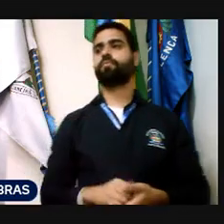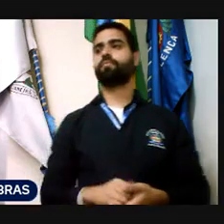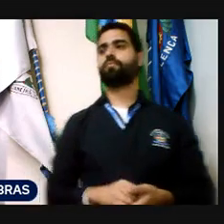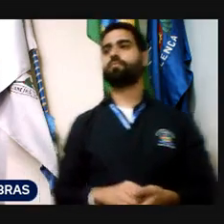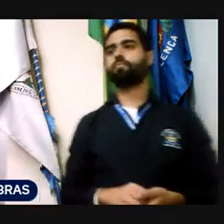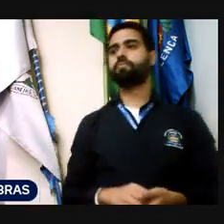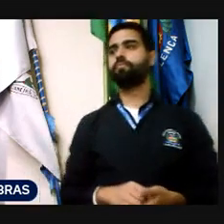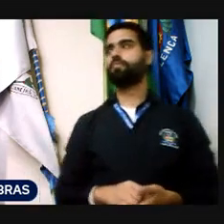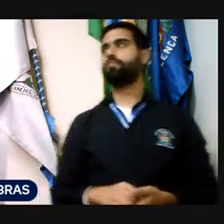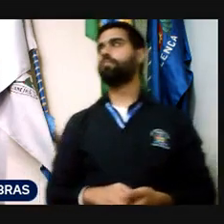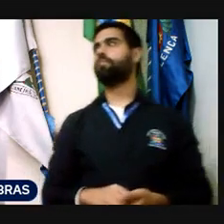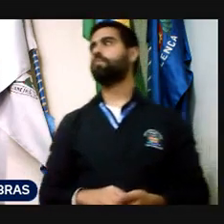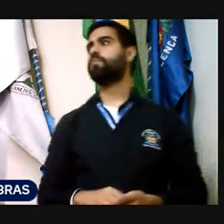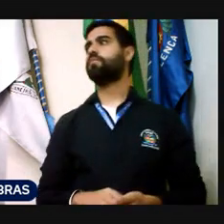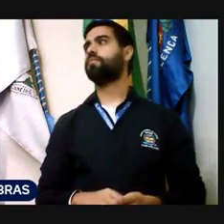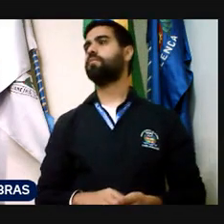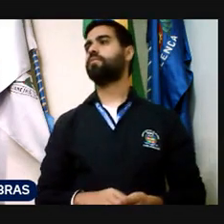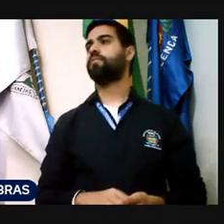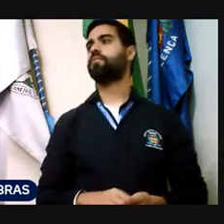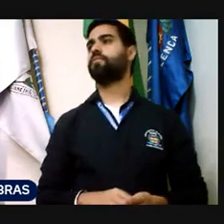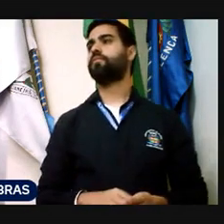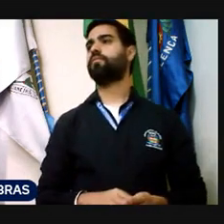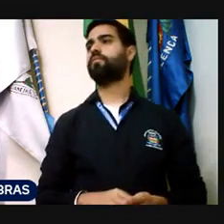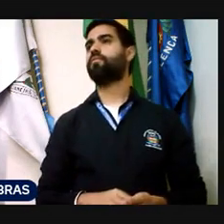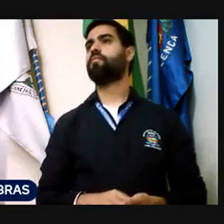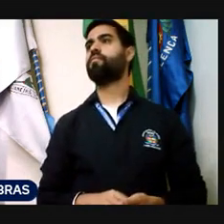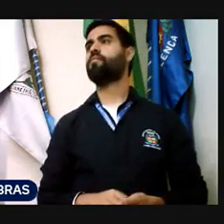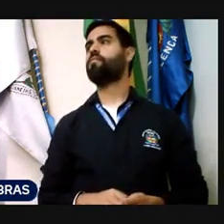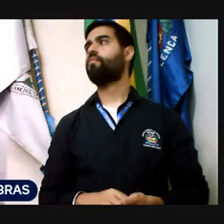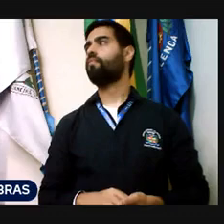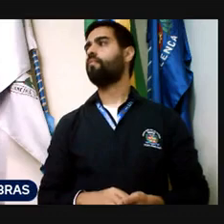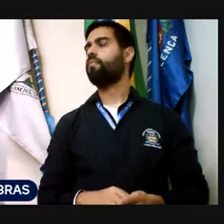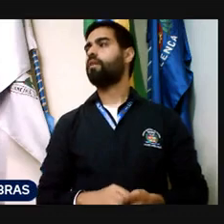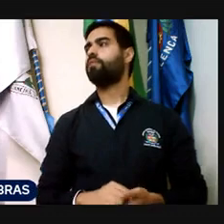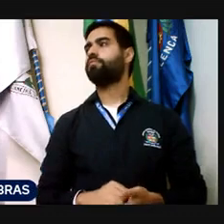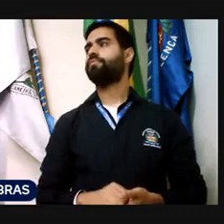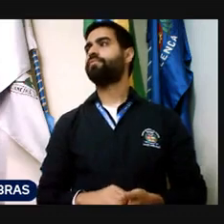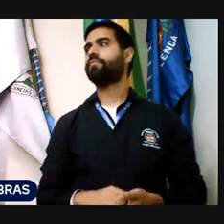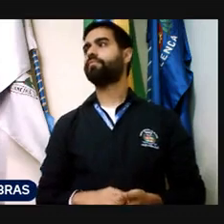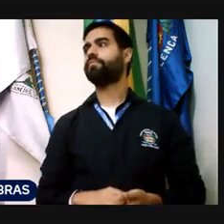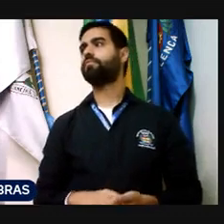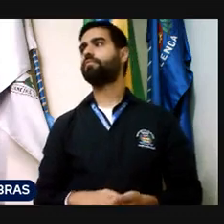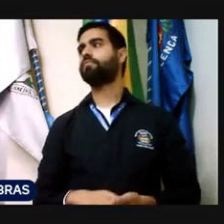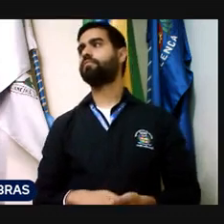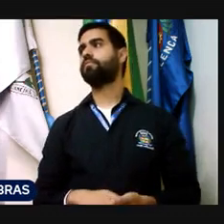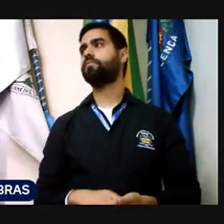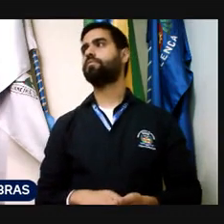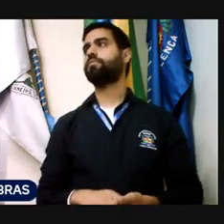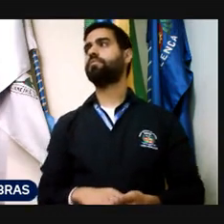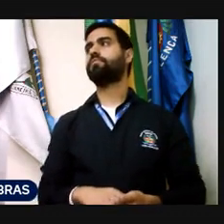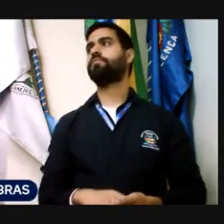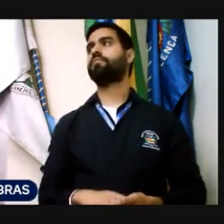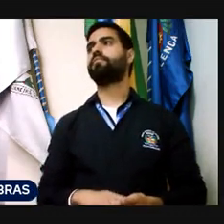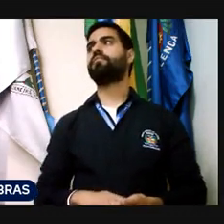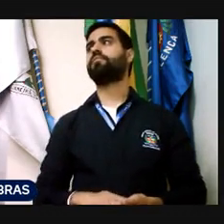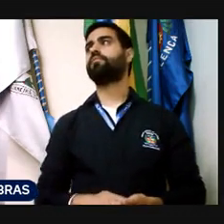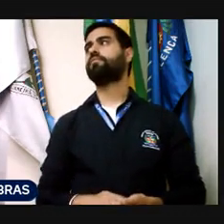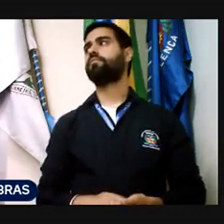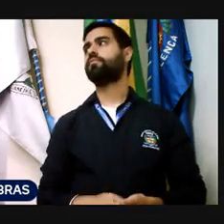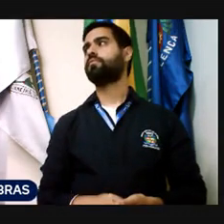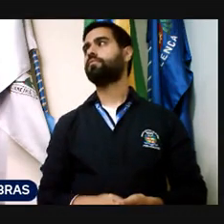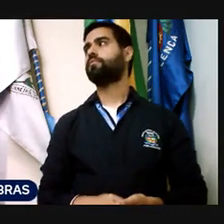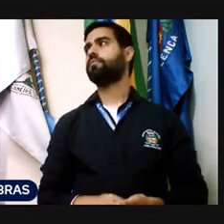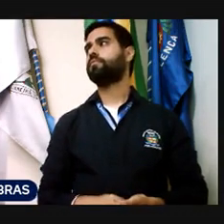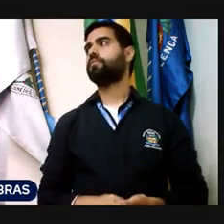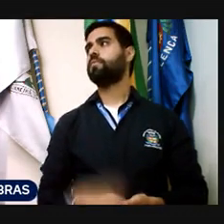prestar diversos esclarecimentos relativos à sua secretaria. Está em discussão. Não